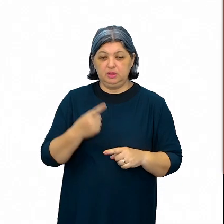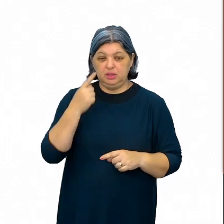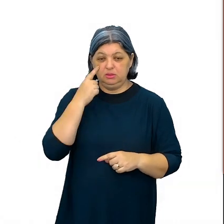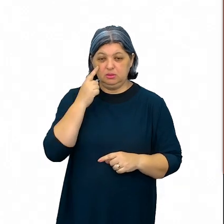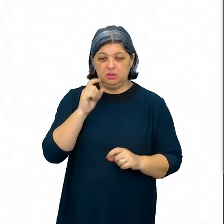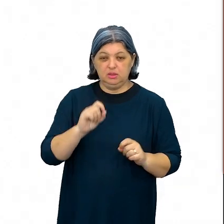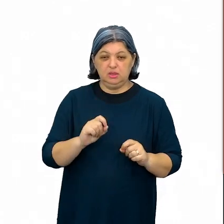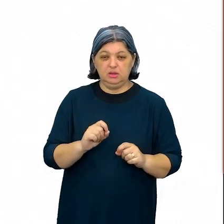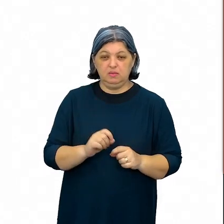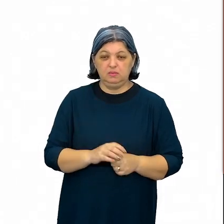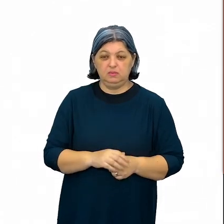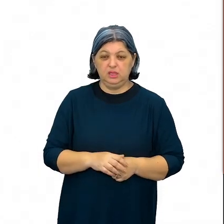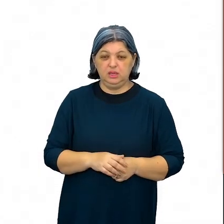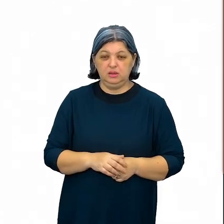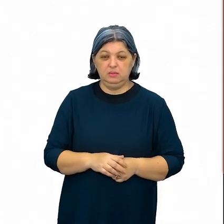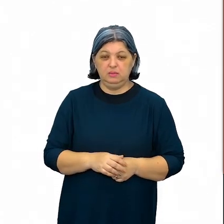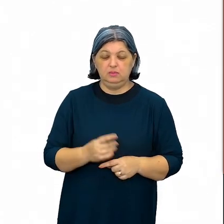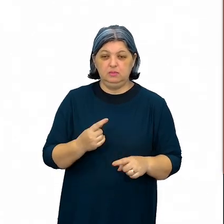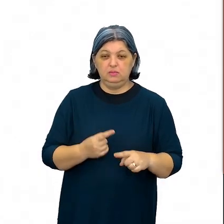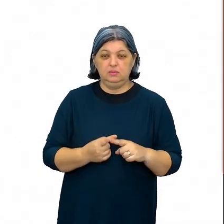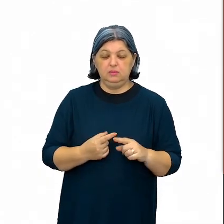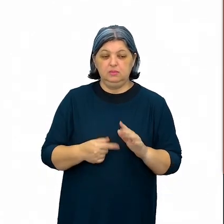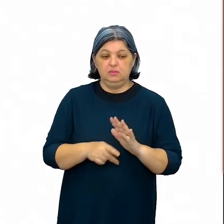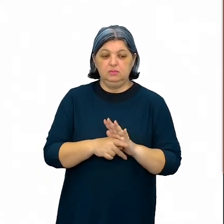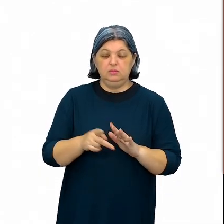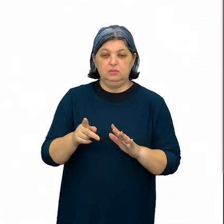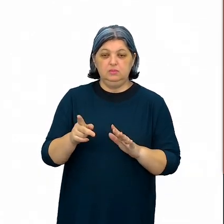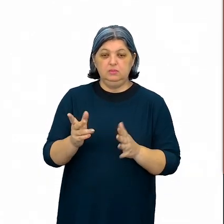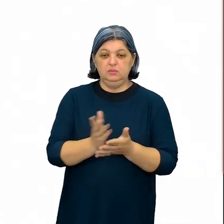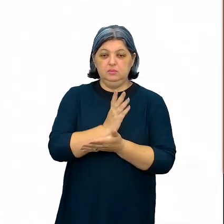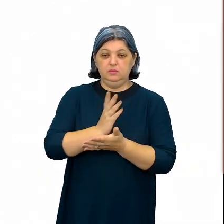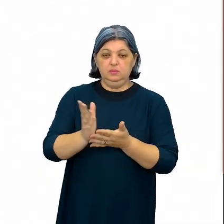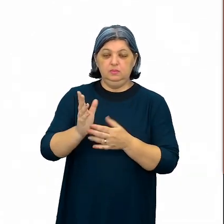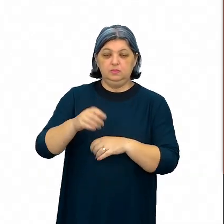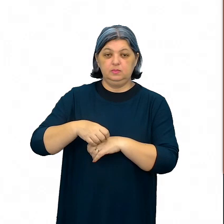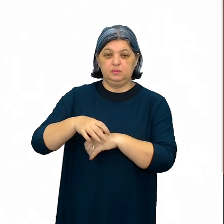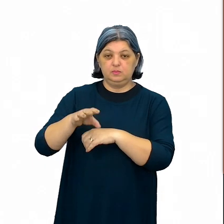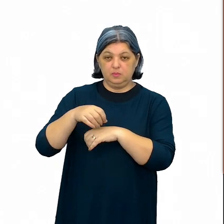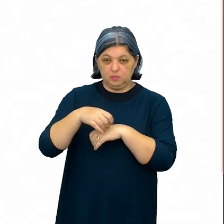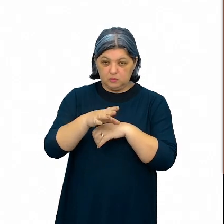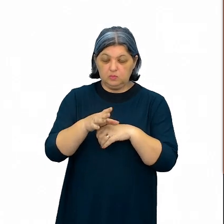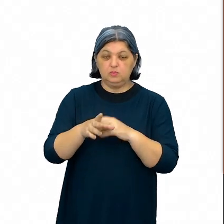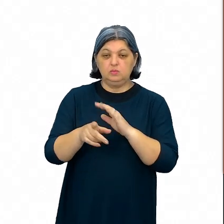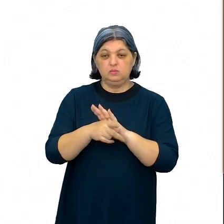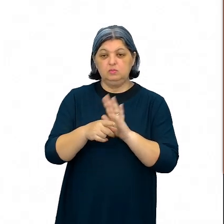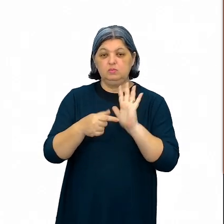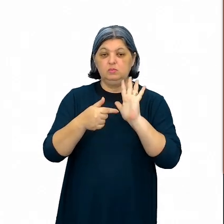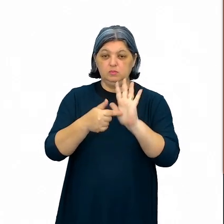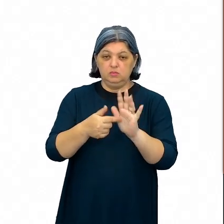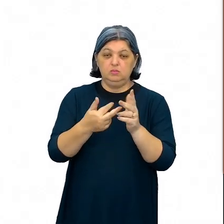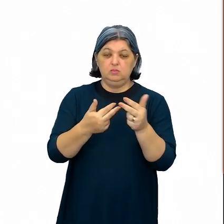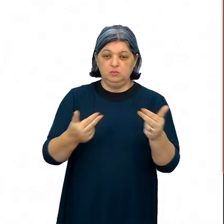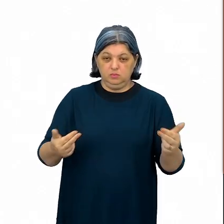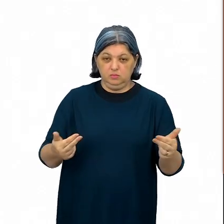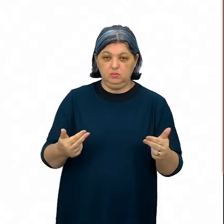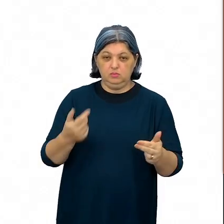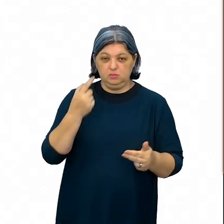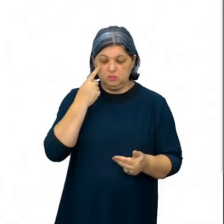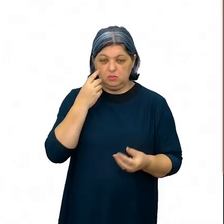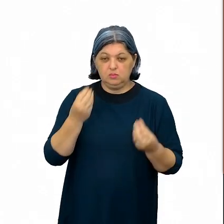ele vai dando algumas algumas dicas alguma alguns apontamentos algumas